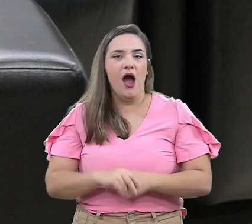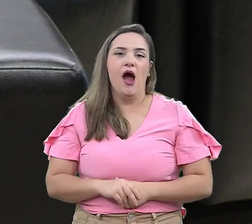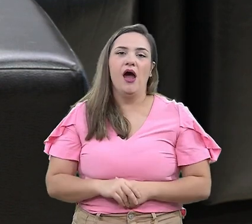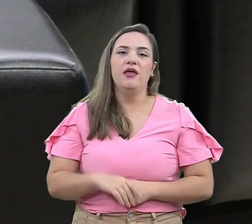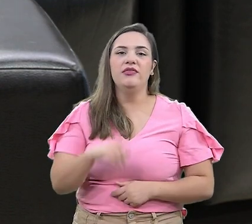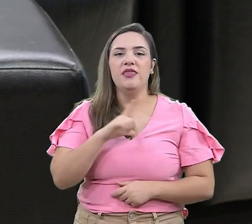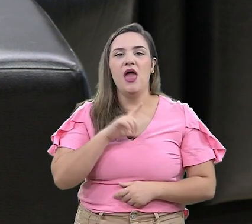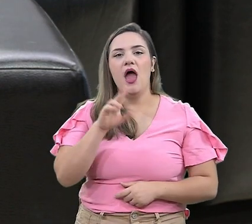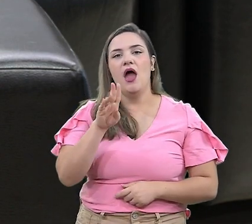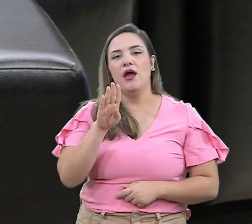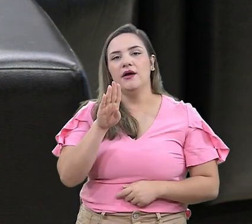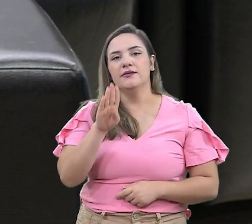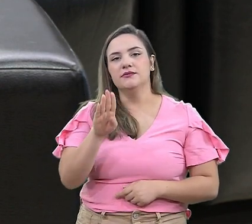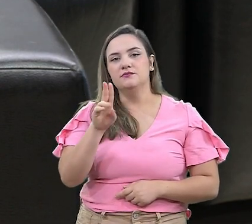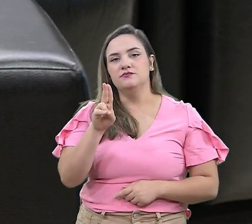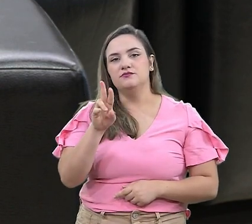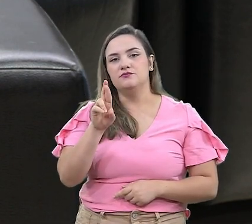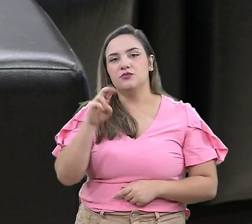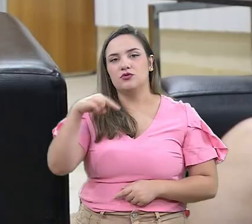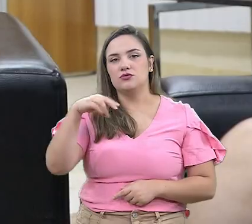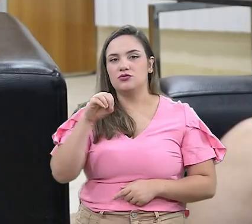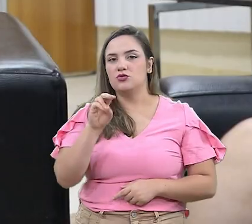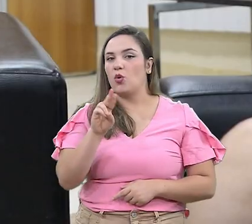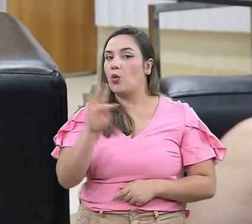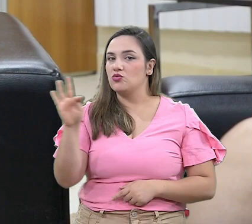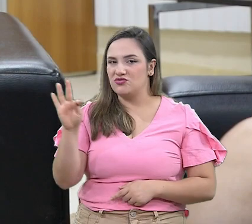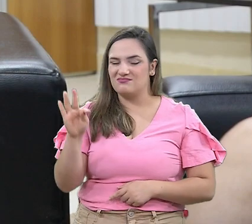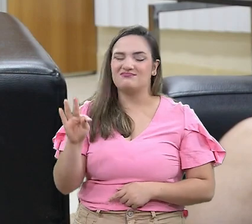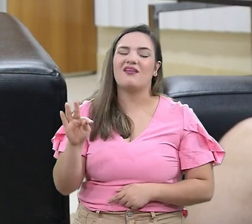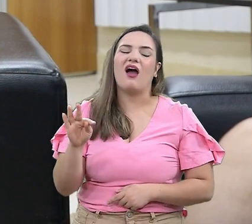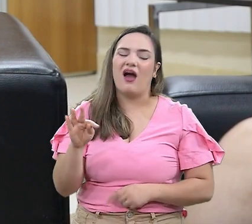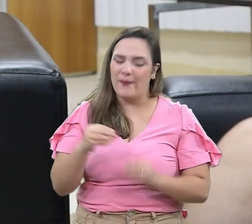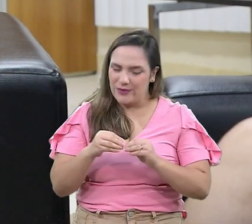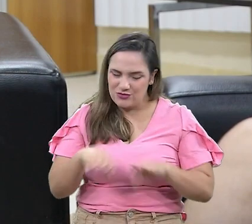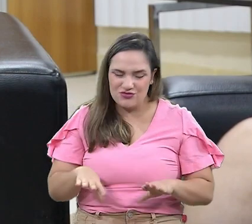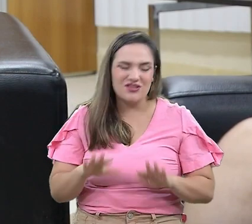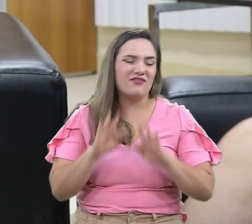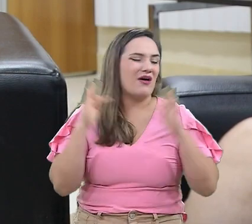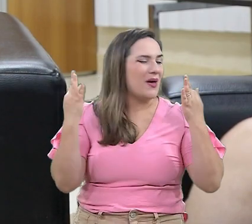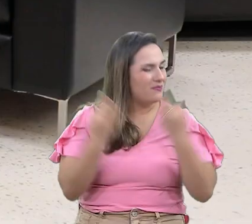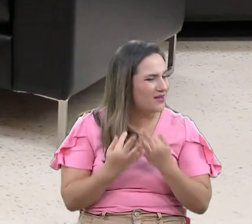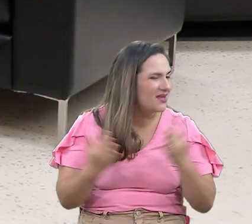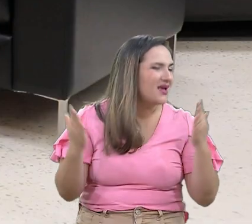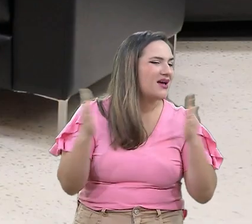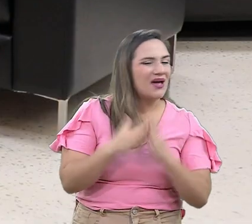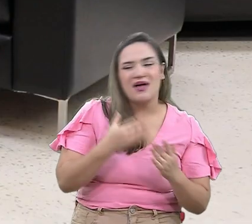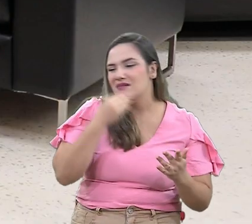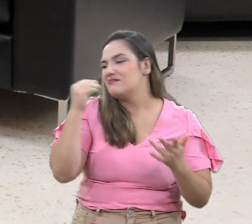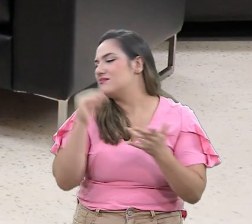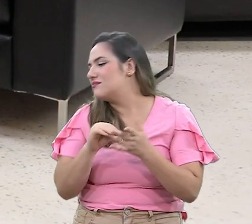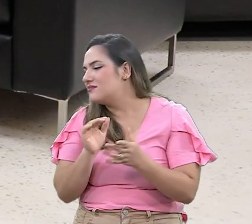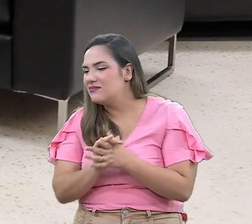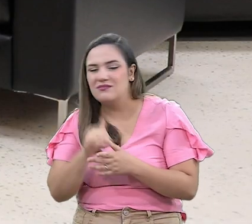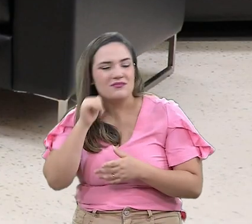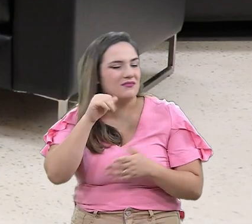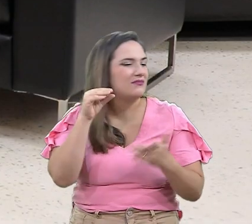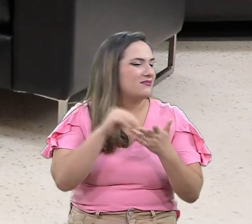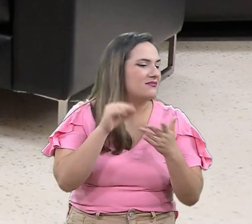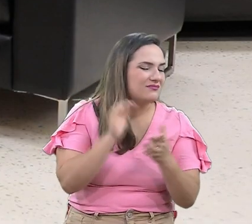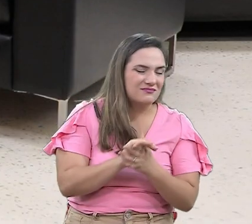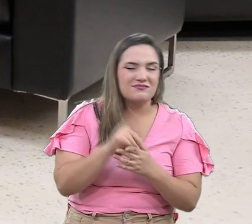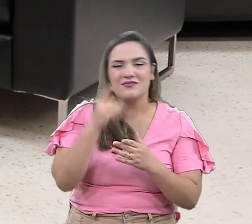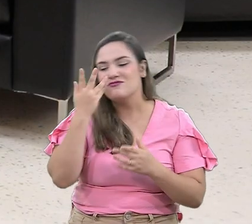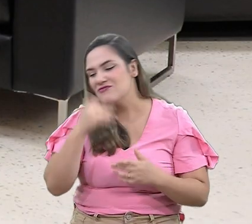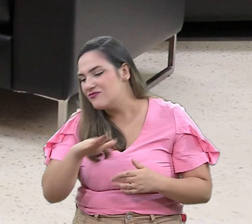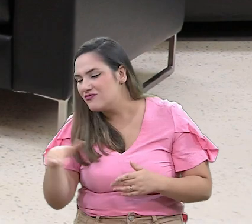o burnout, né, o conhecido burnout. E reflete em casa, né, na família, com os filhos, com o marido, ou mulher, esposa.